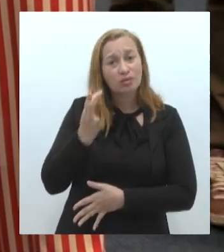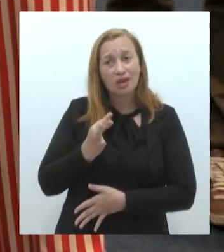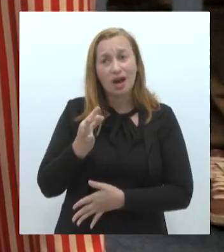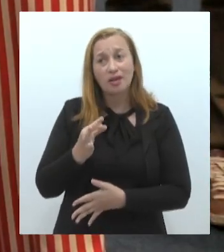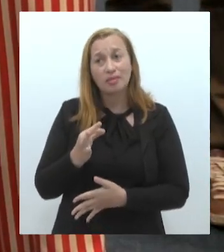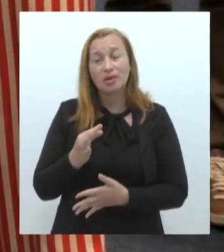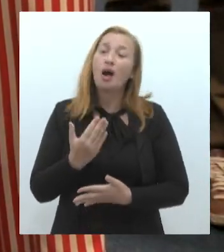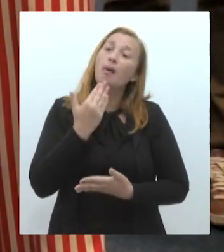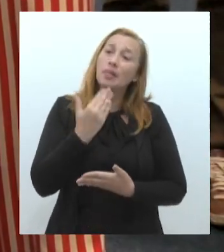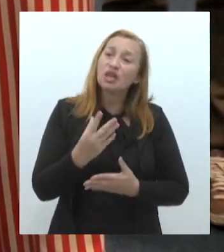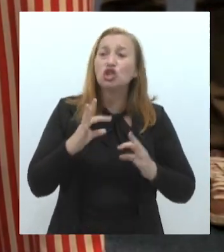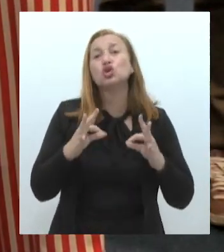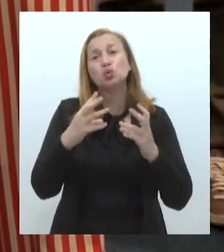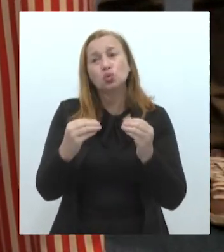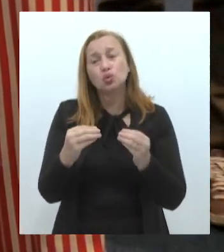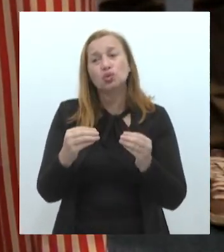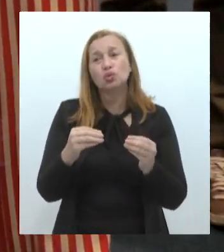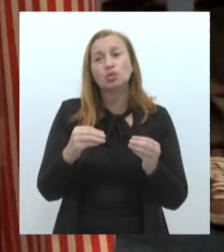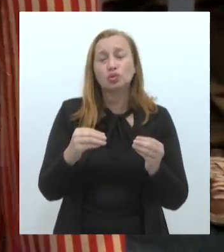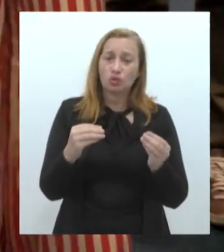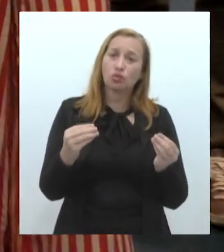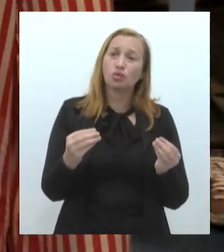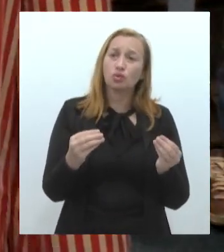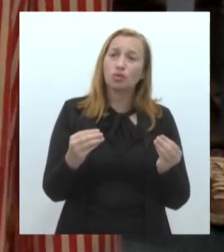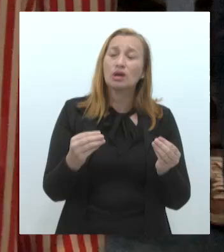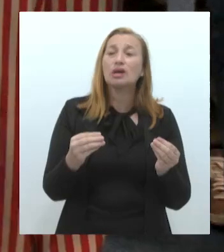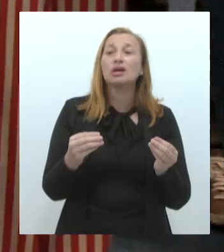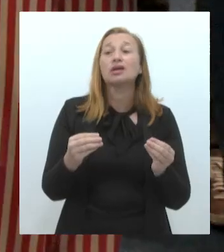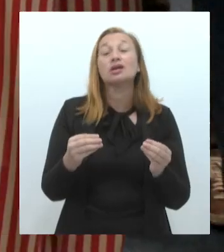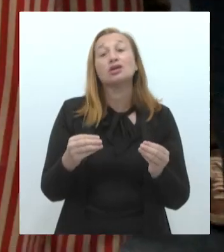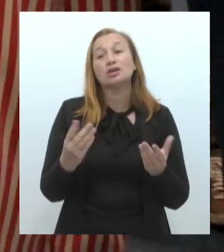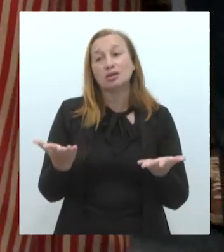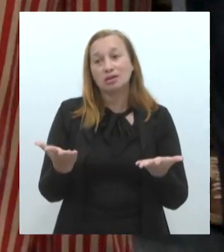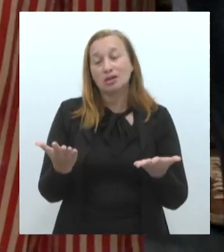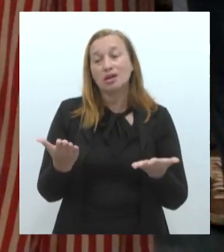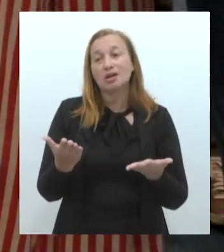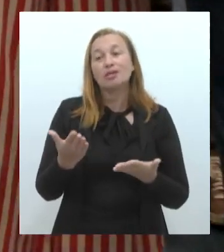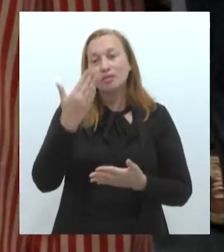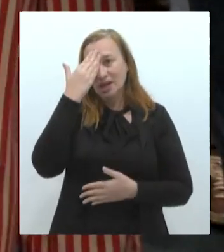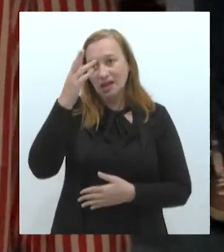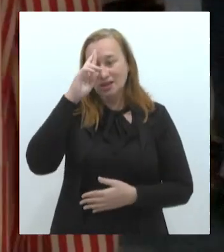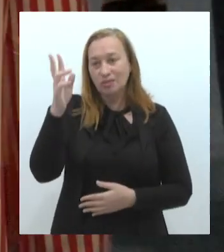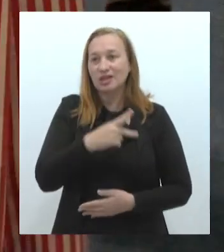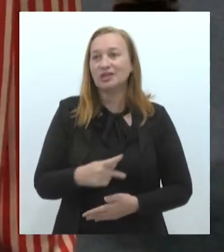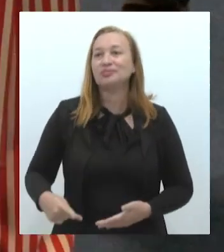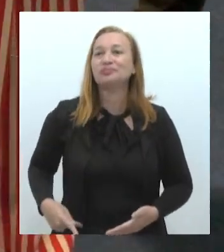só, é pedir de tudo quanto é lado. Ouviu? Obrigado, presidente.